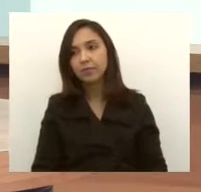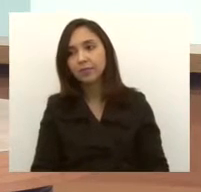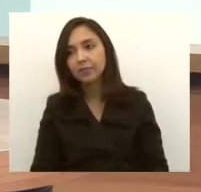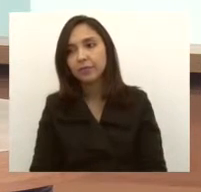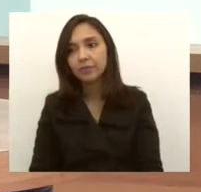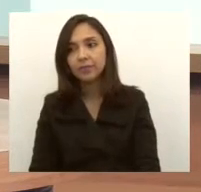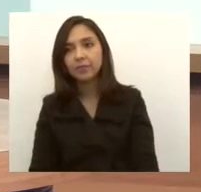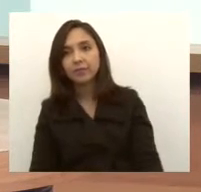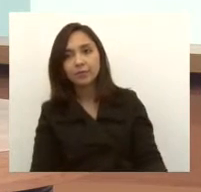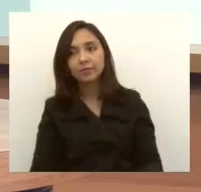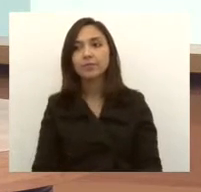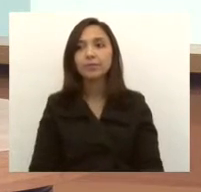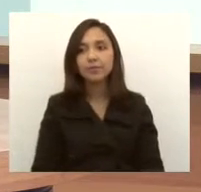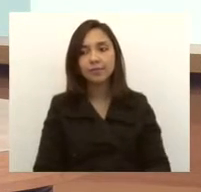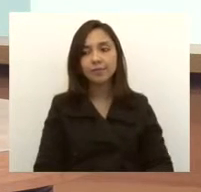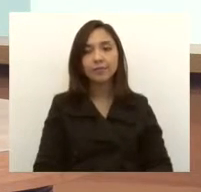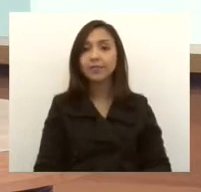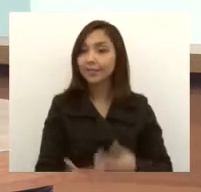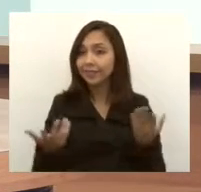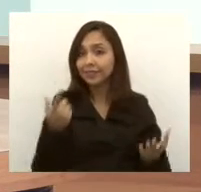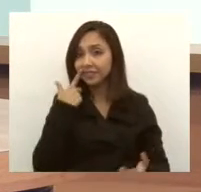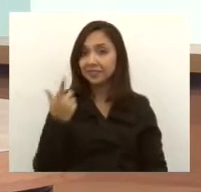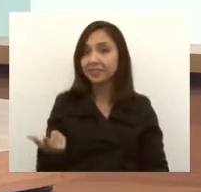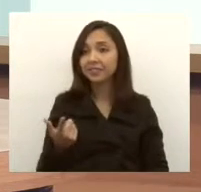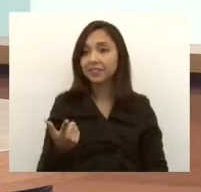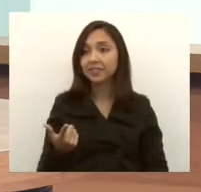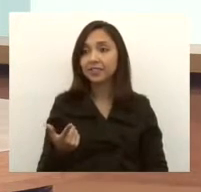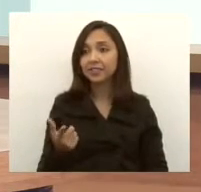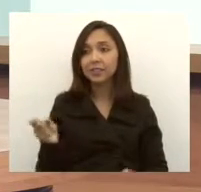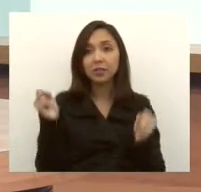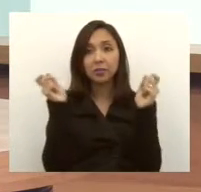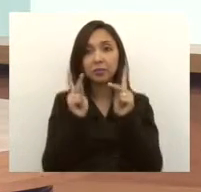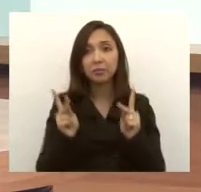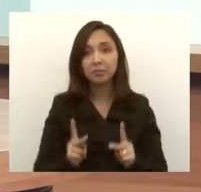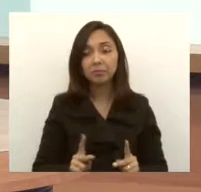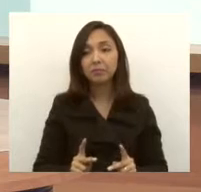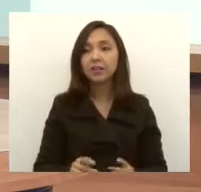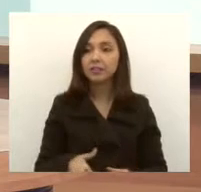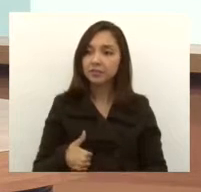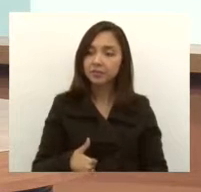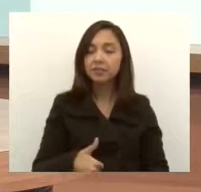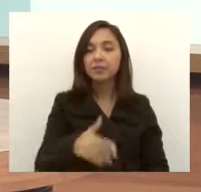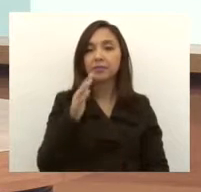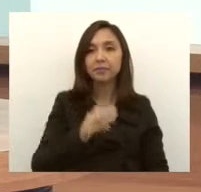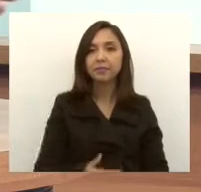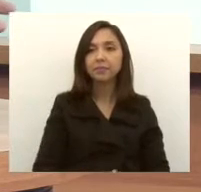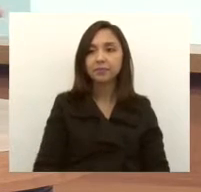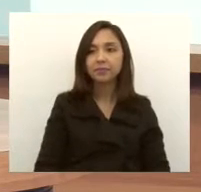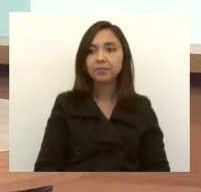Você viu? Eu queria... Cheguei na paz aqui hoje, mas vamos lá.